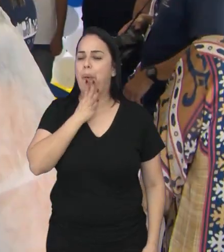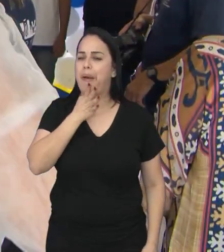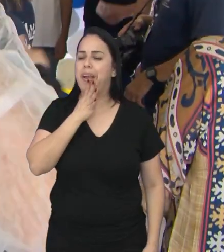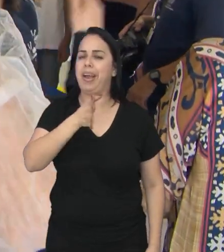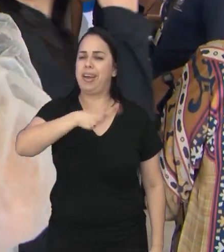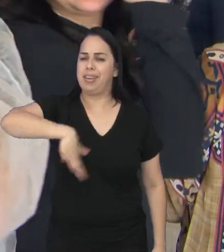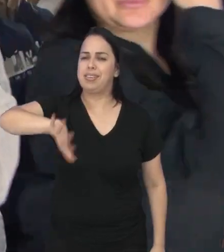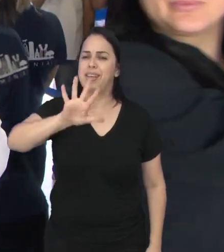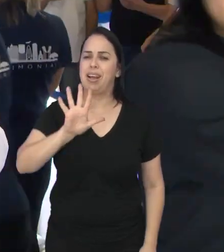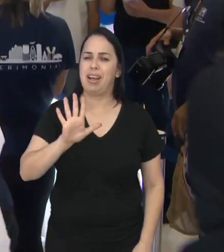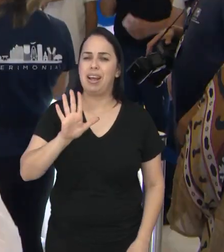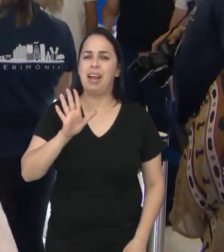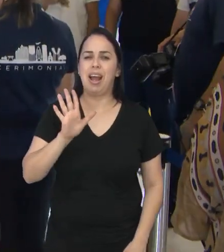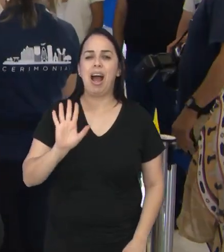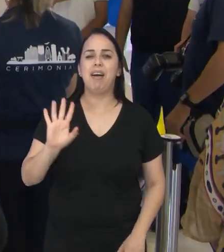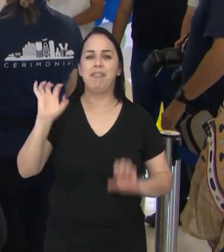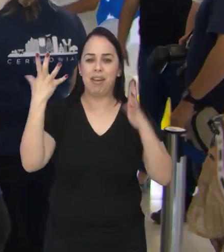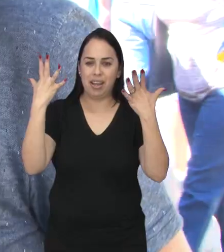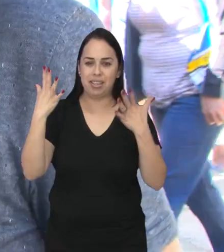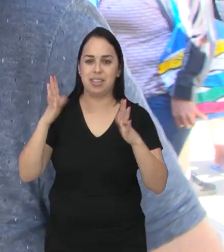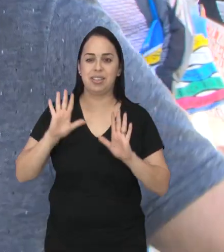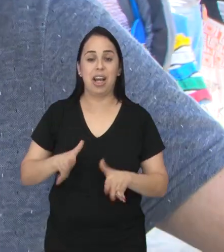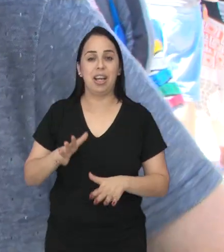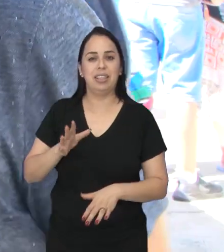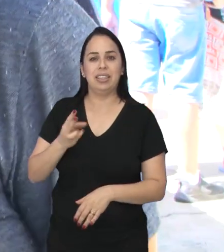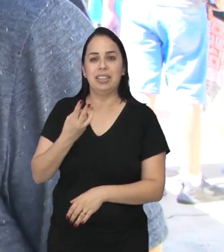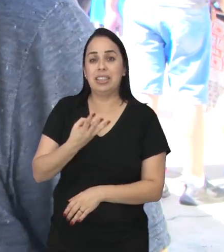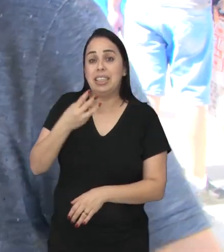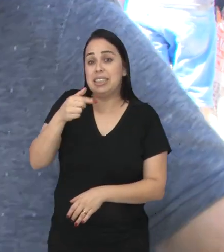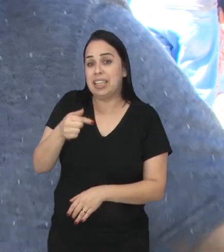Roberto do Eleven conhece bem essa festa